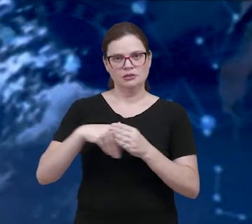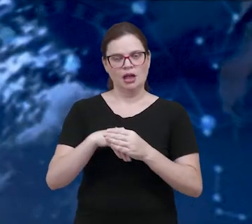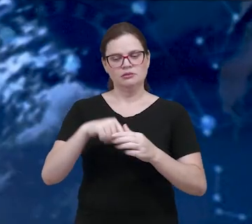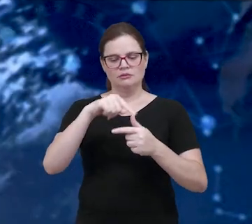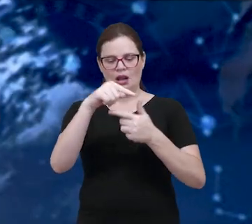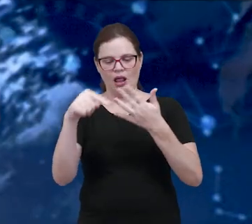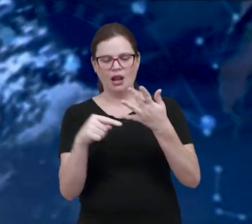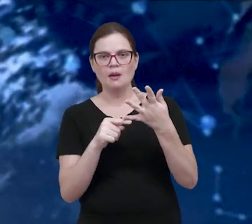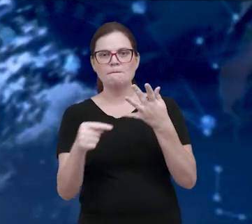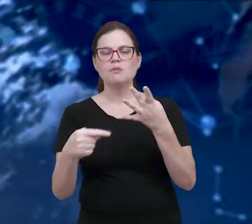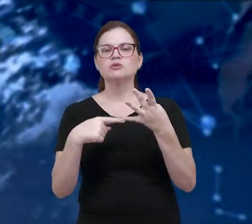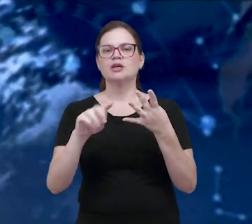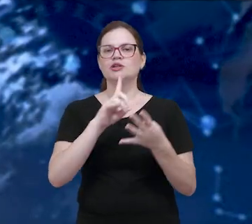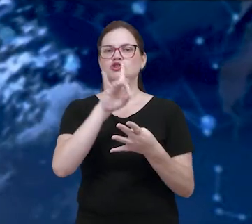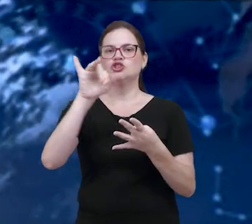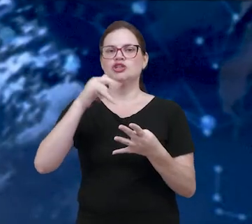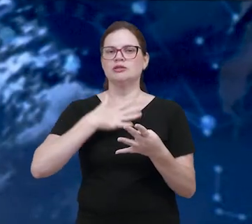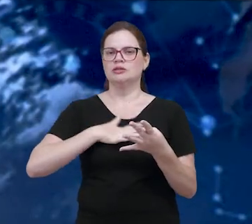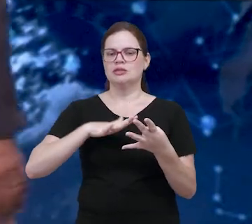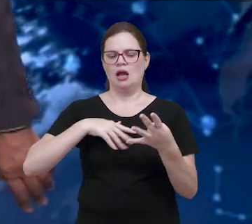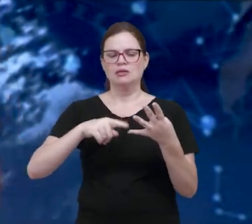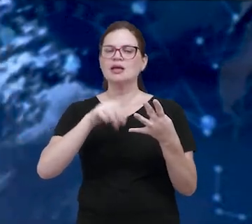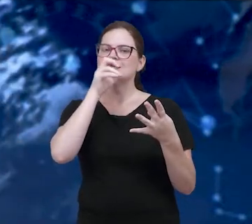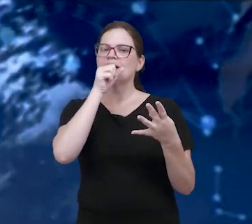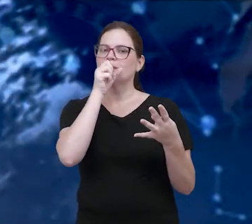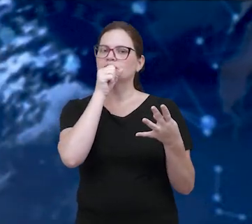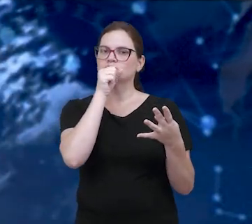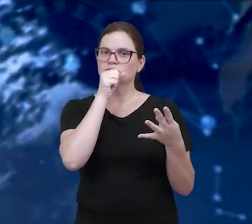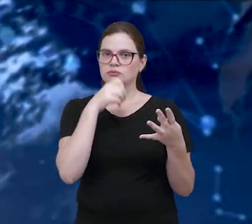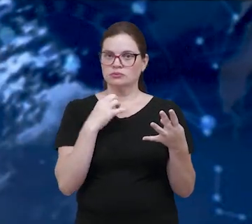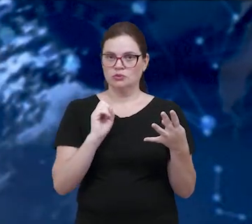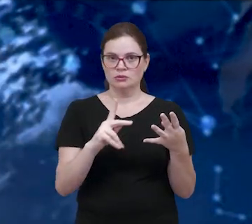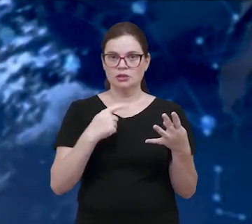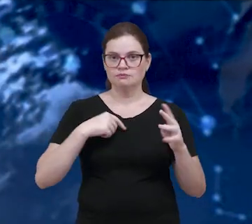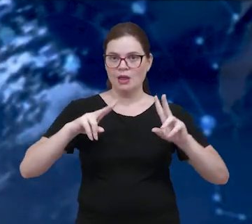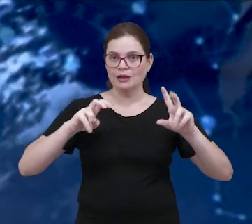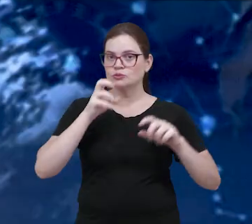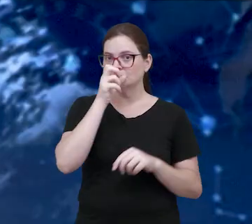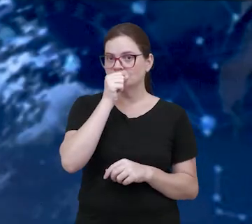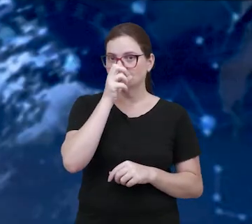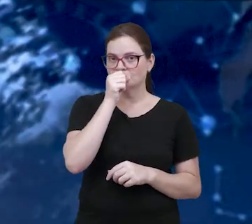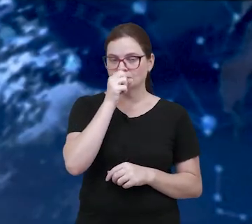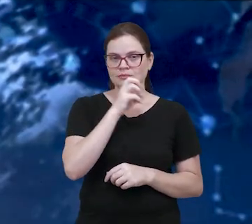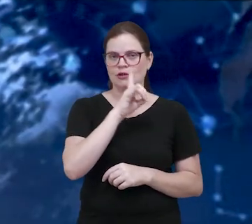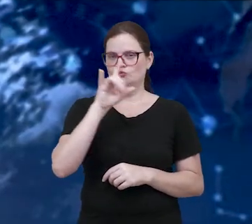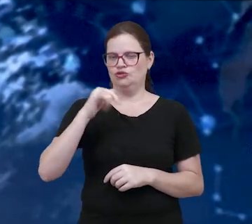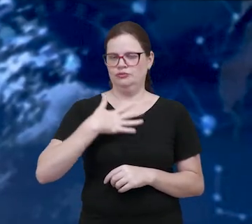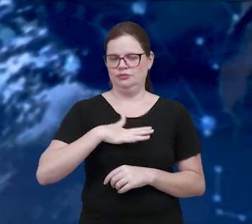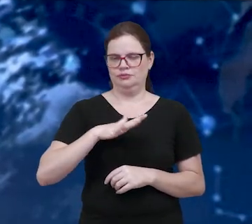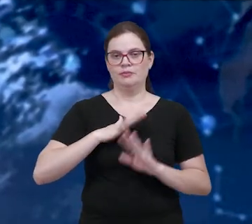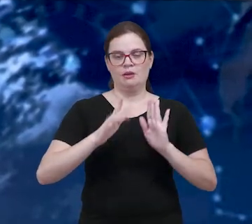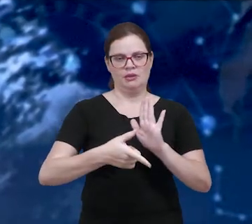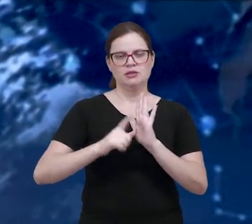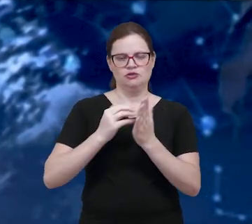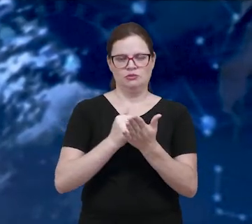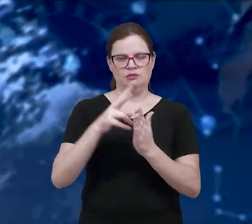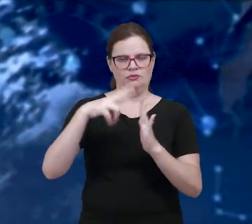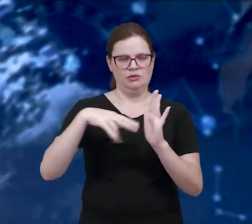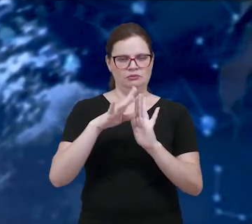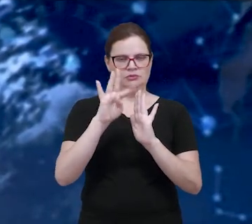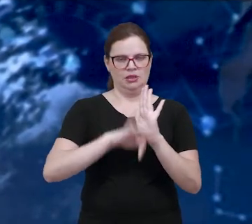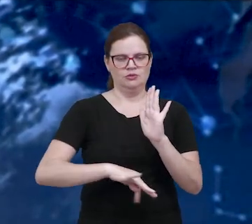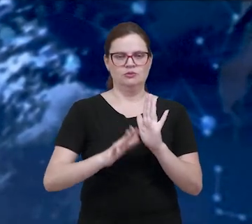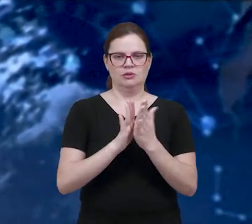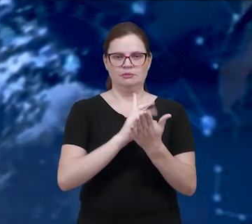chamado sábado, né? Então nós vamos falar sobre esse assunto do sábado. Antes de começar, vamos ler o texto da Palavra de Deus, um